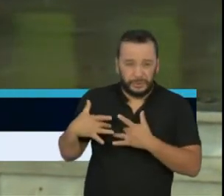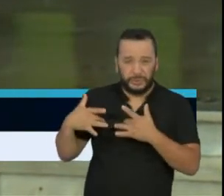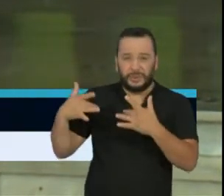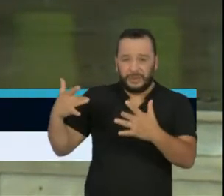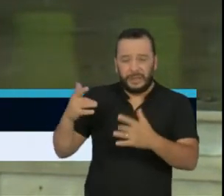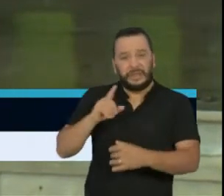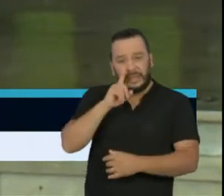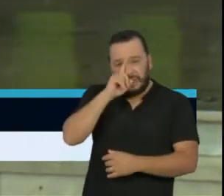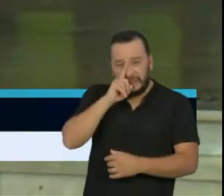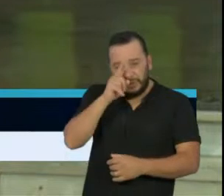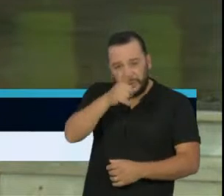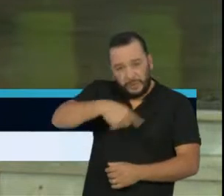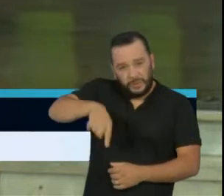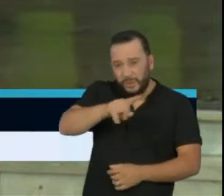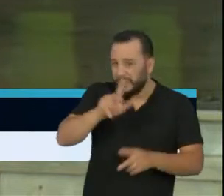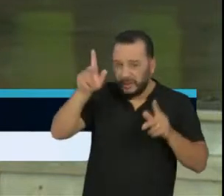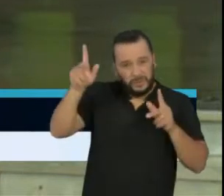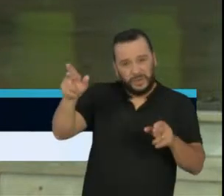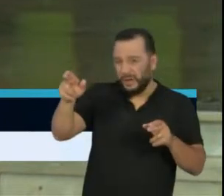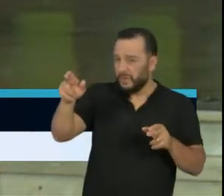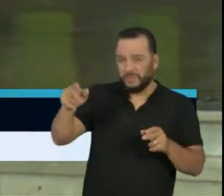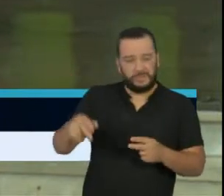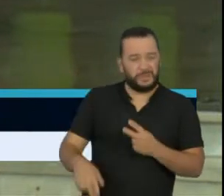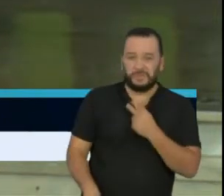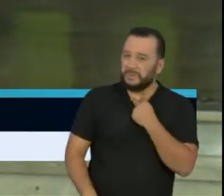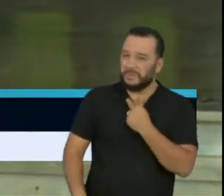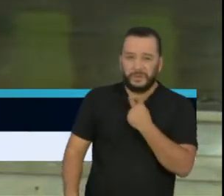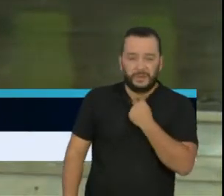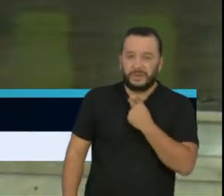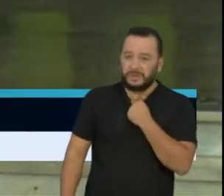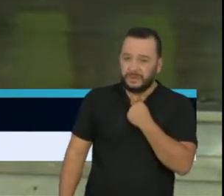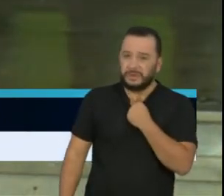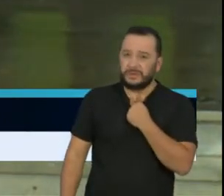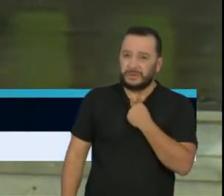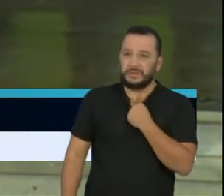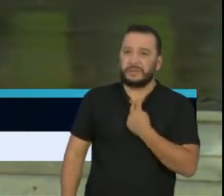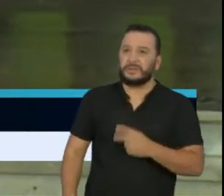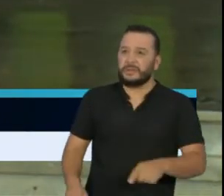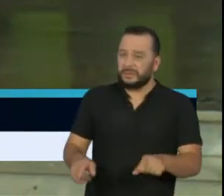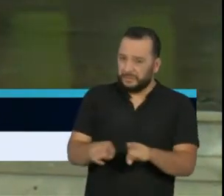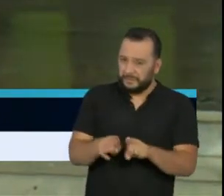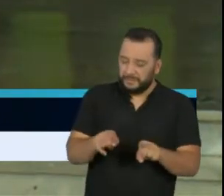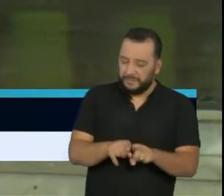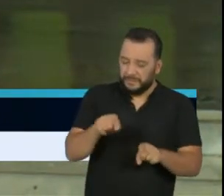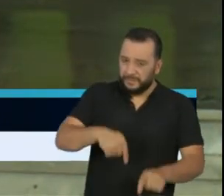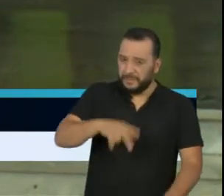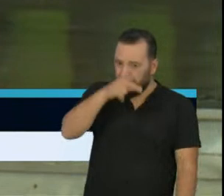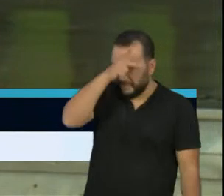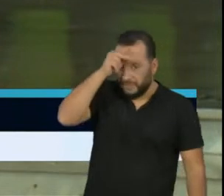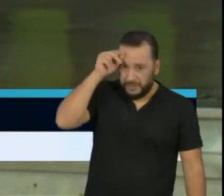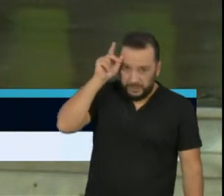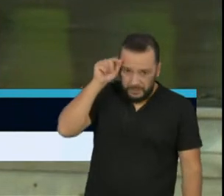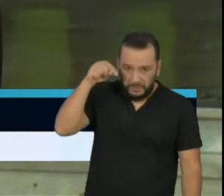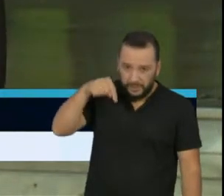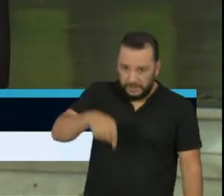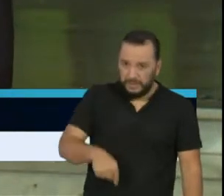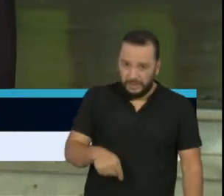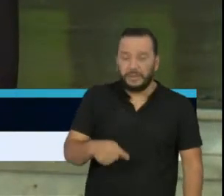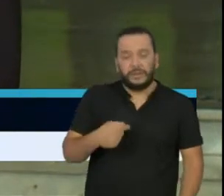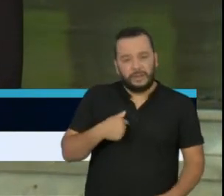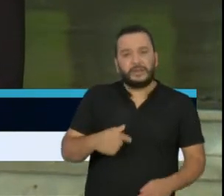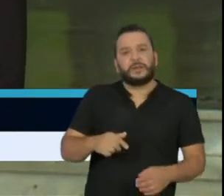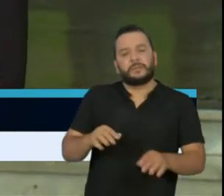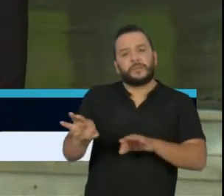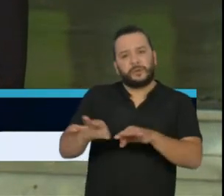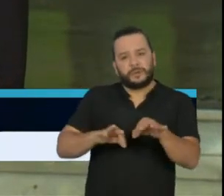Esse é, inclusive, o ponto central da nova campanha que a Prefeitura promove a partir de hoje,